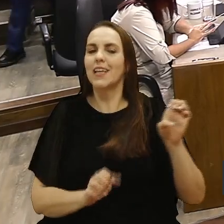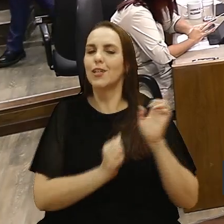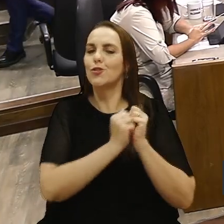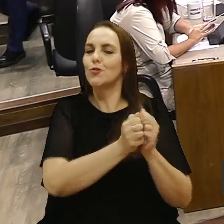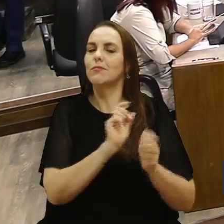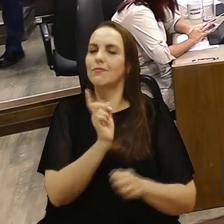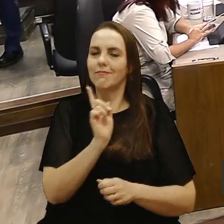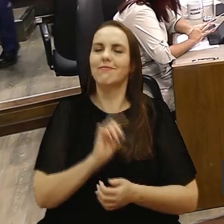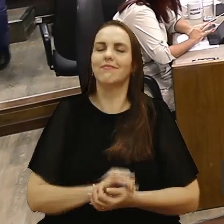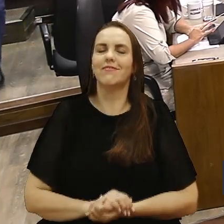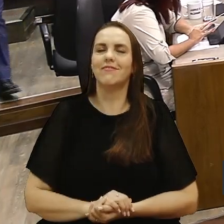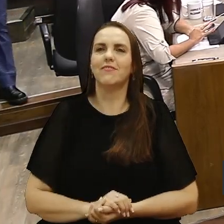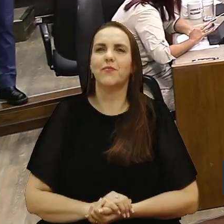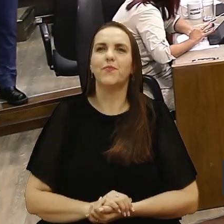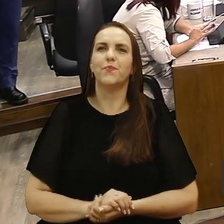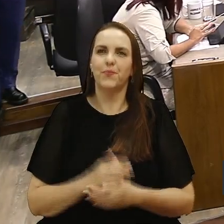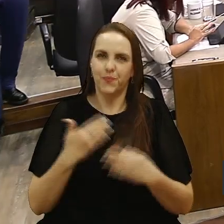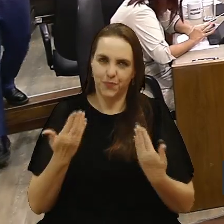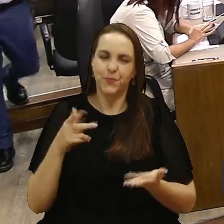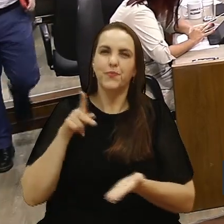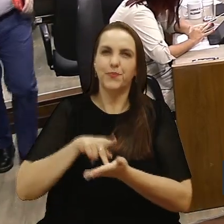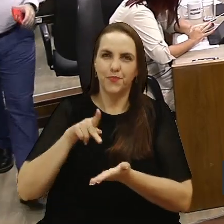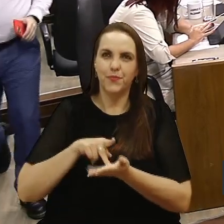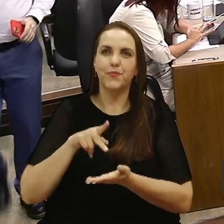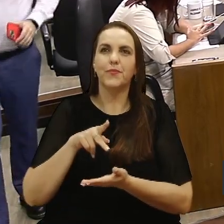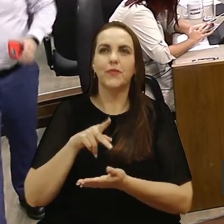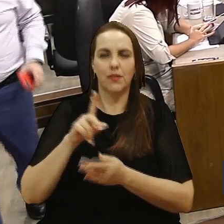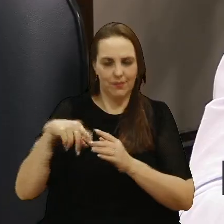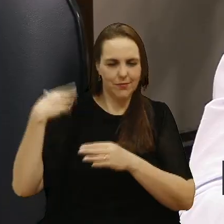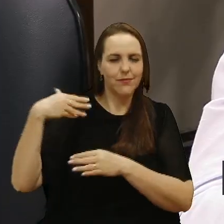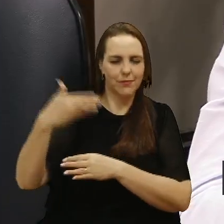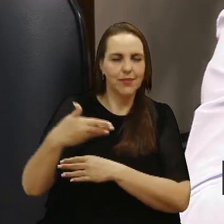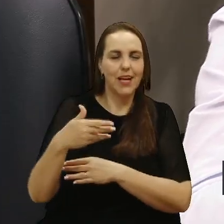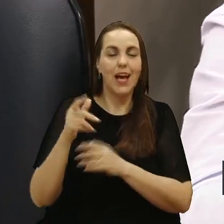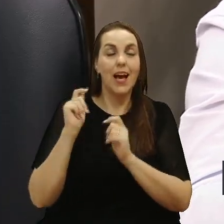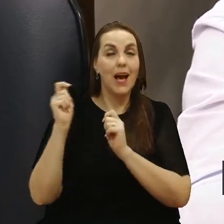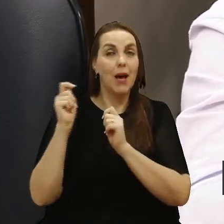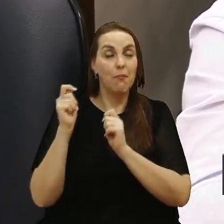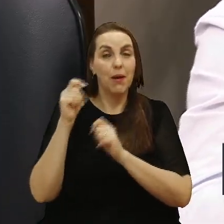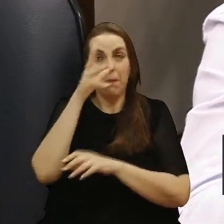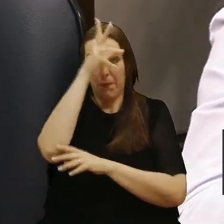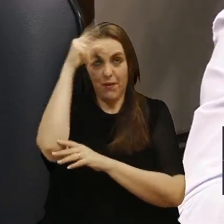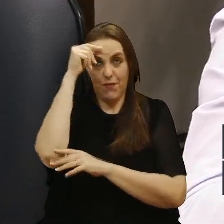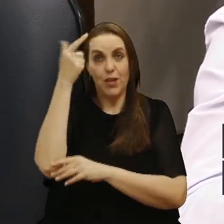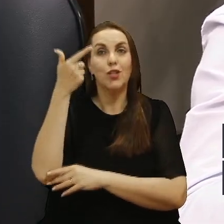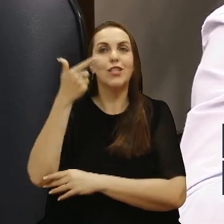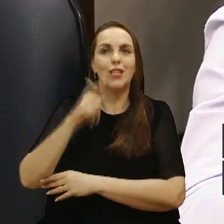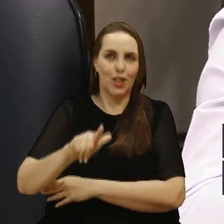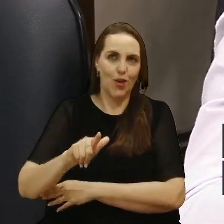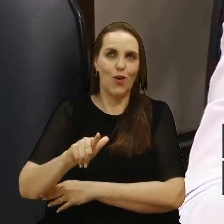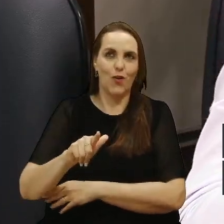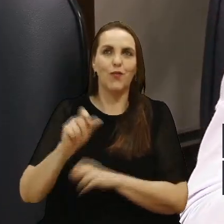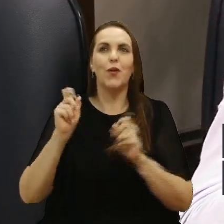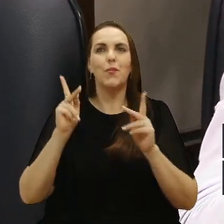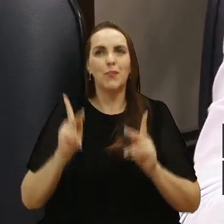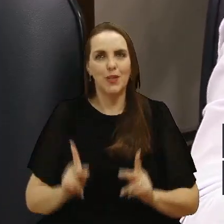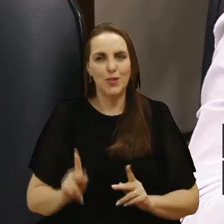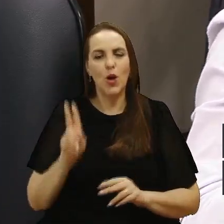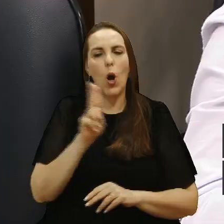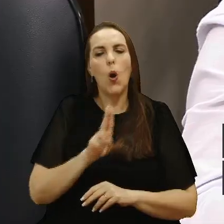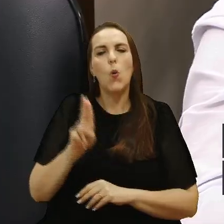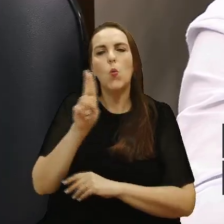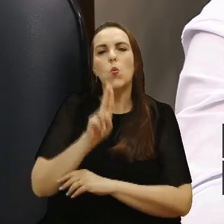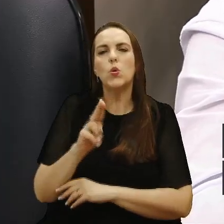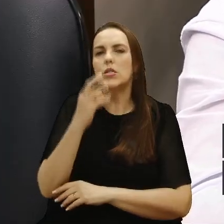Na verdade, aqui logo mais tem campanha para prefeito de novo e a gente vai estar vendo de novo o pessoal usando os cachorrinhos, como o